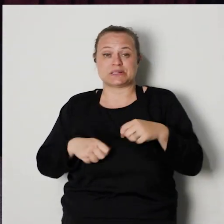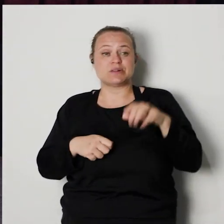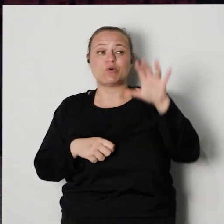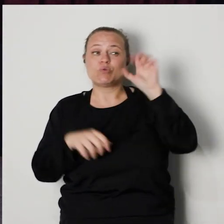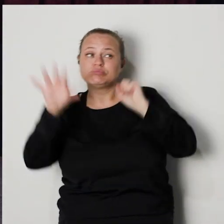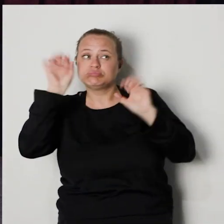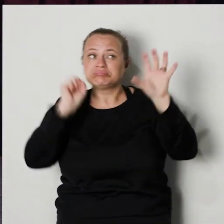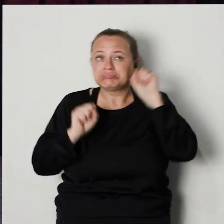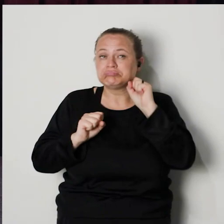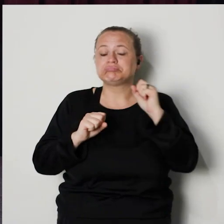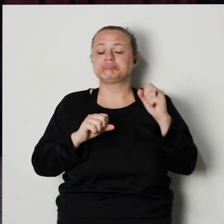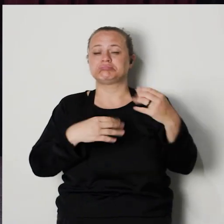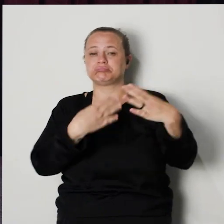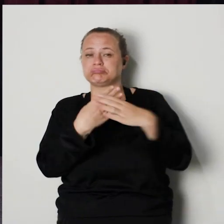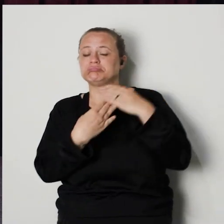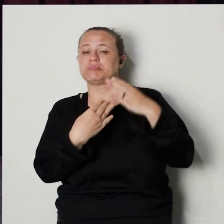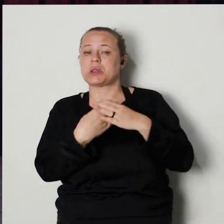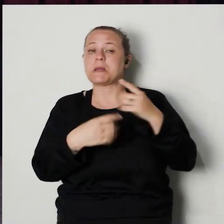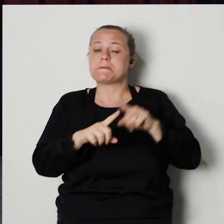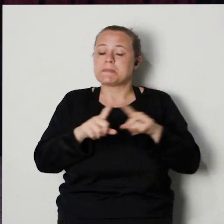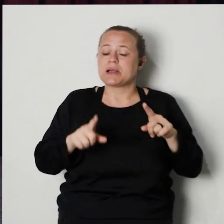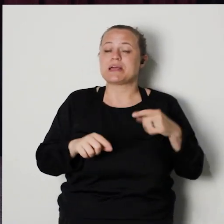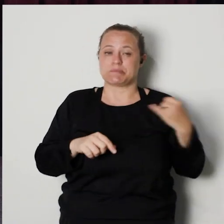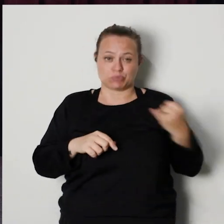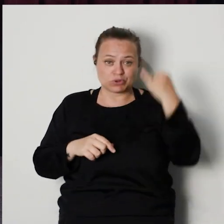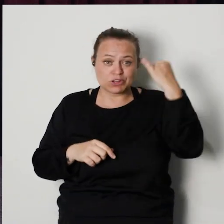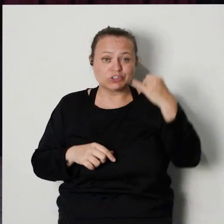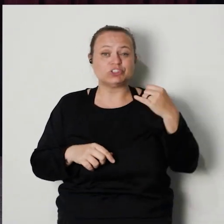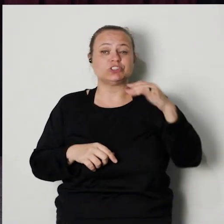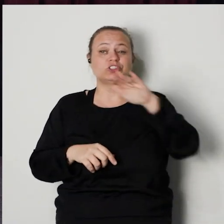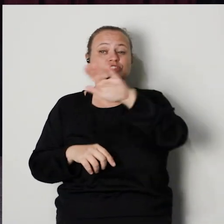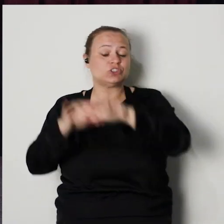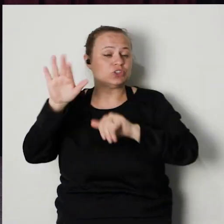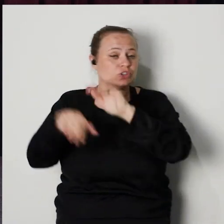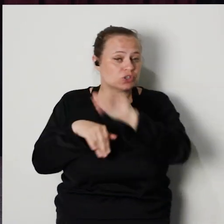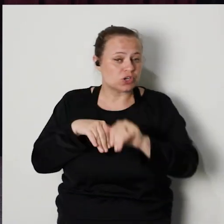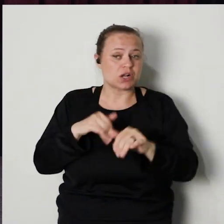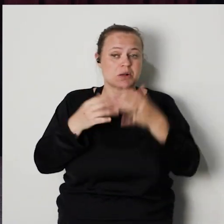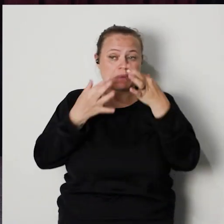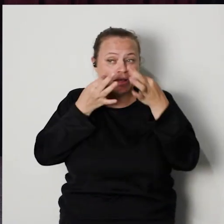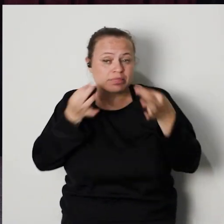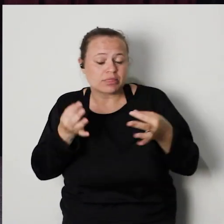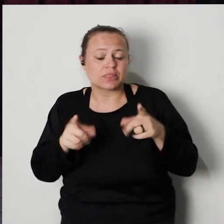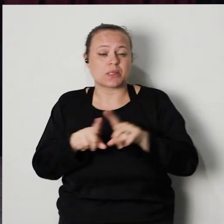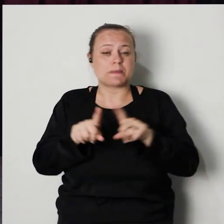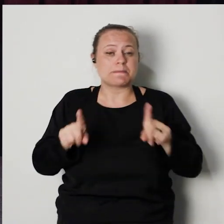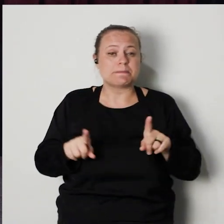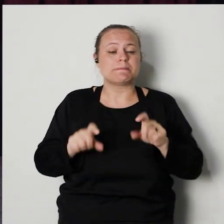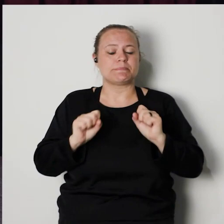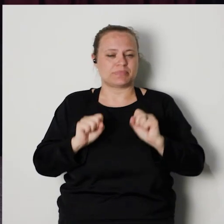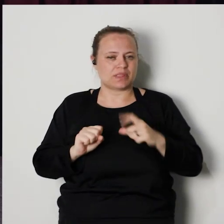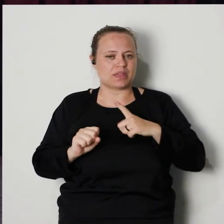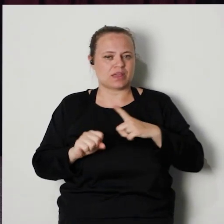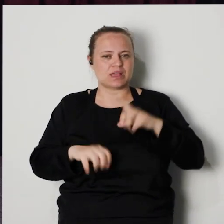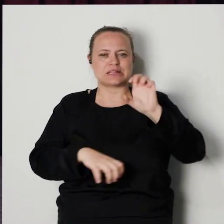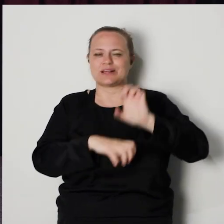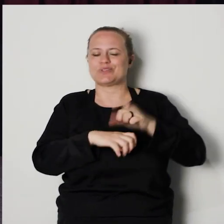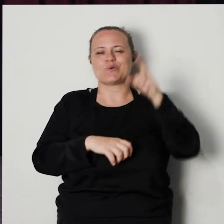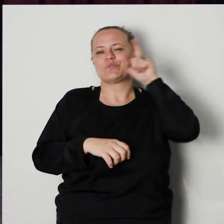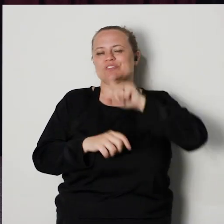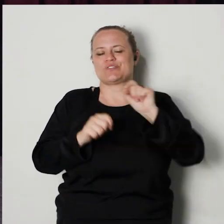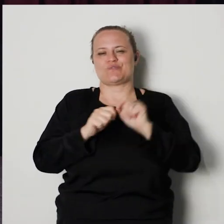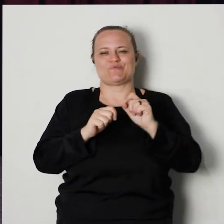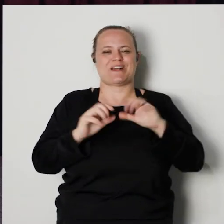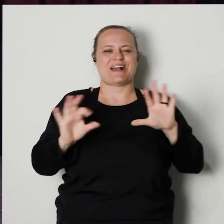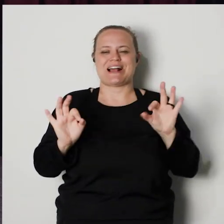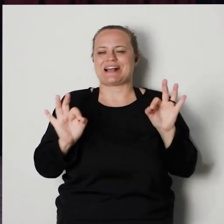sempre orientou, e não um consultor que vai elaborar esse documento. Ele precisa dessa escuta. Não é simples, né? É